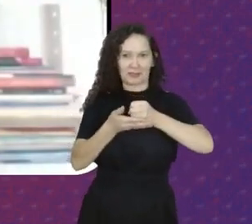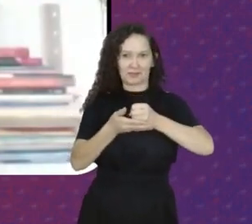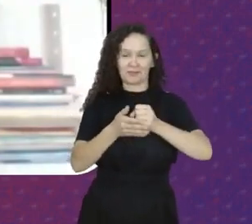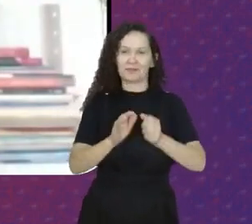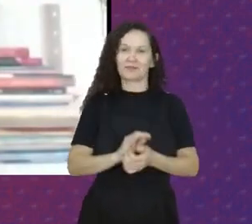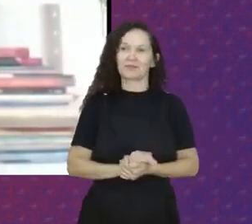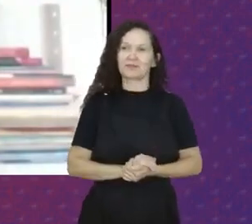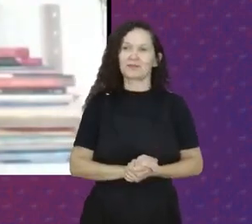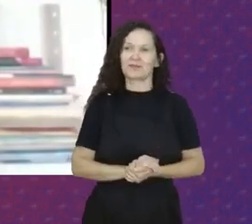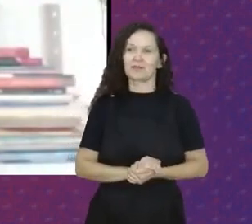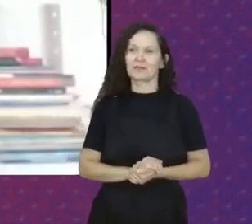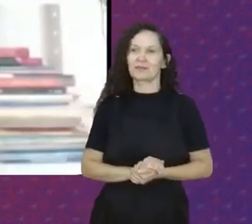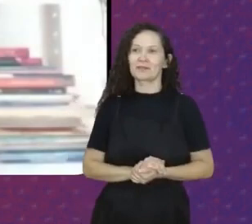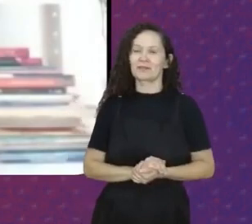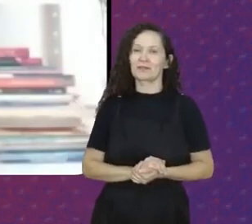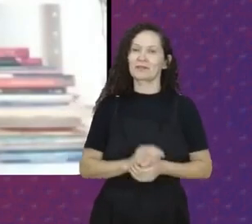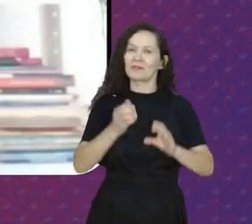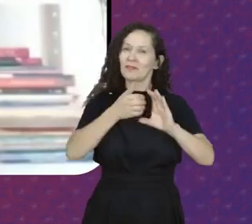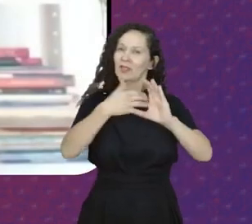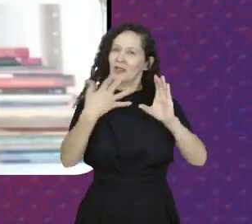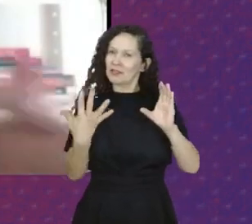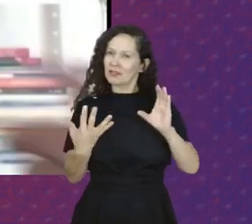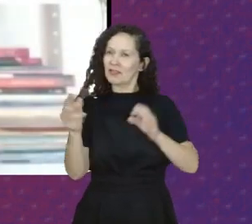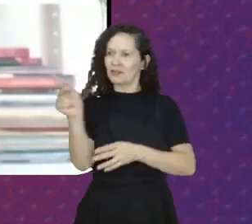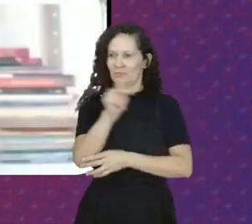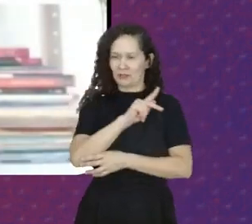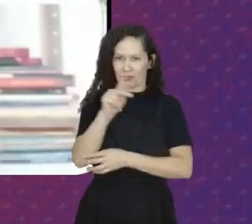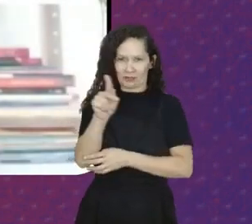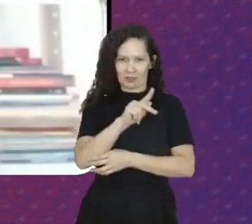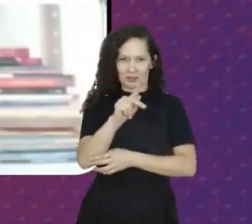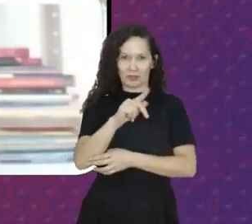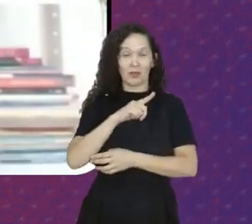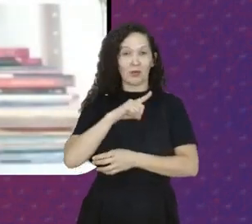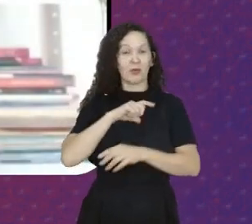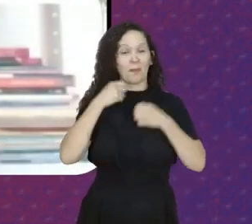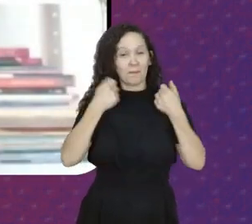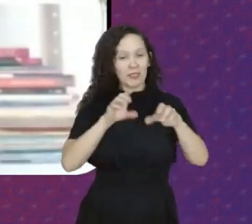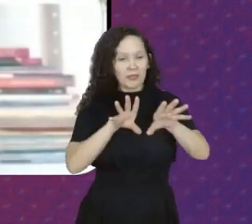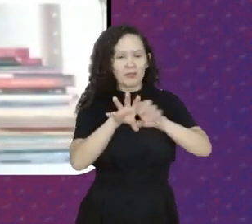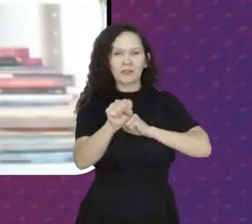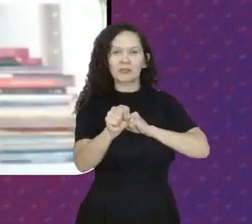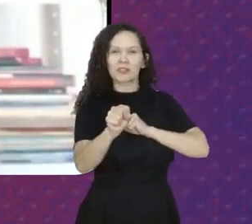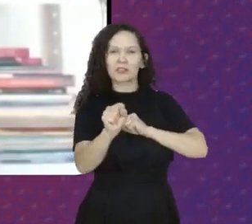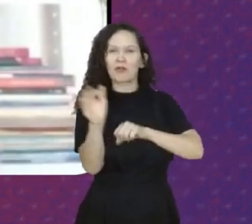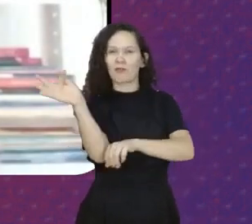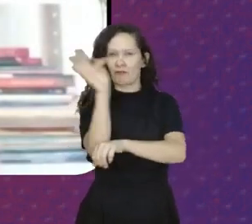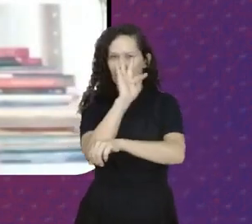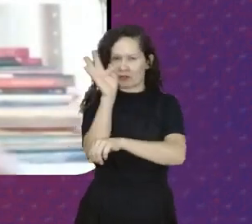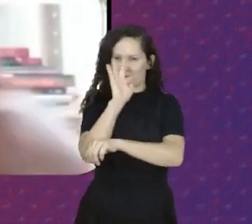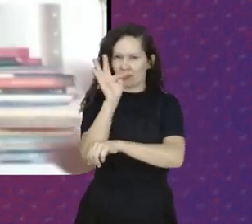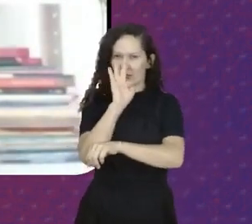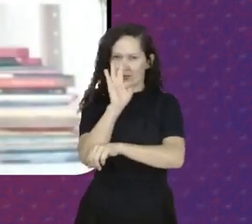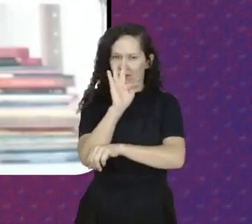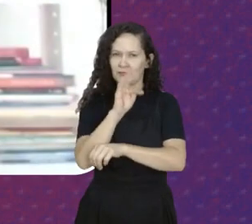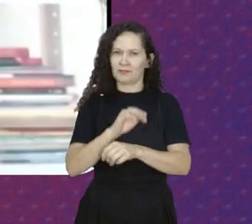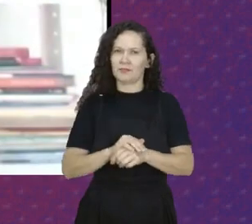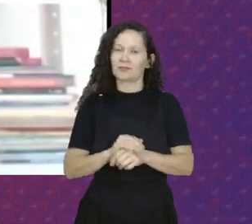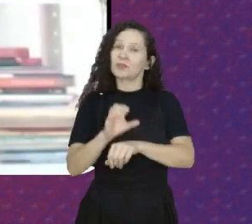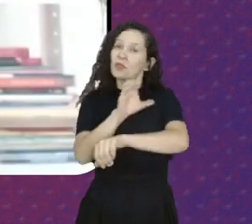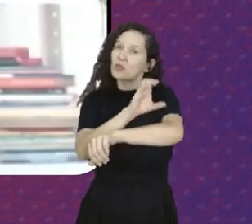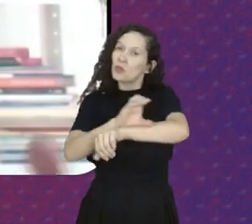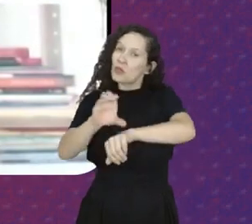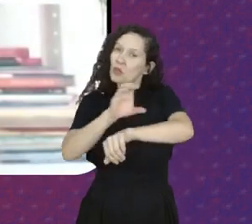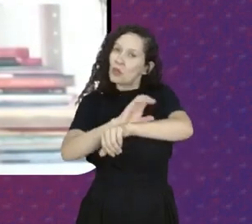ela é caracterizada como um docente que deve ter uma formação em nível superior, em cursos